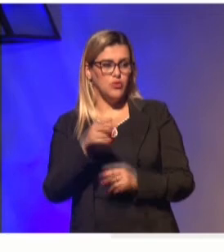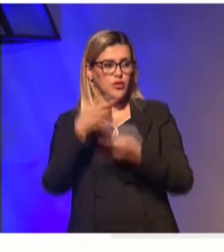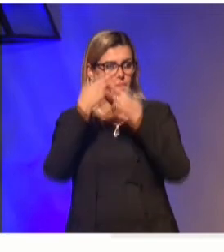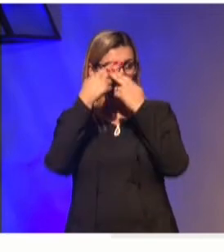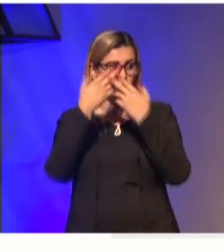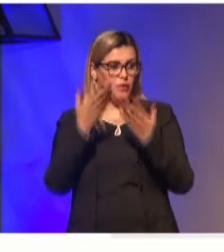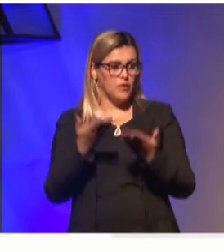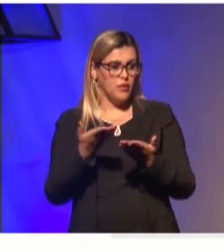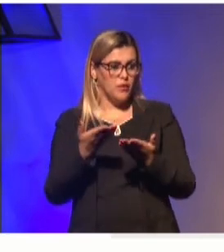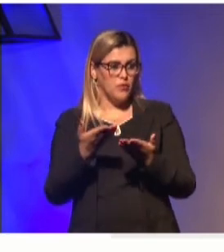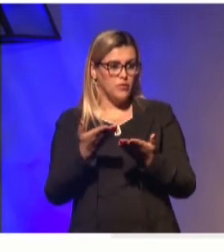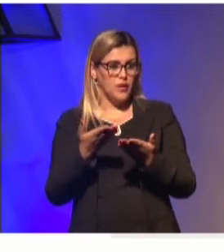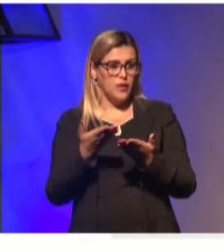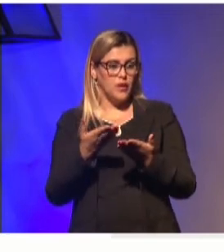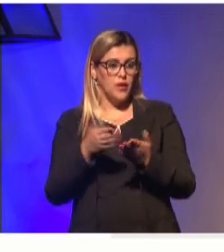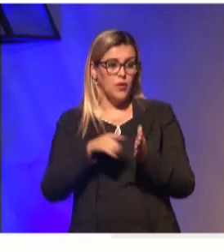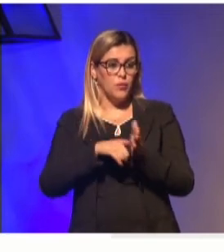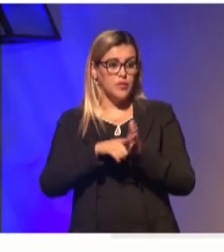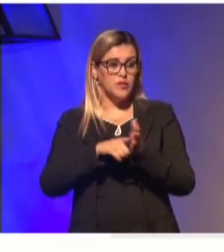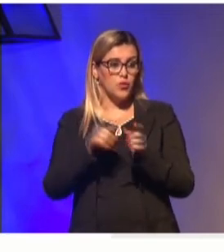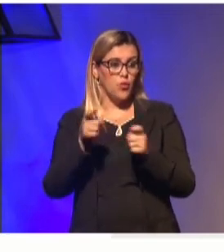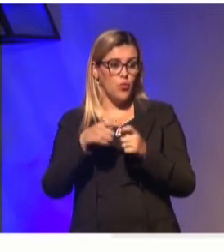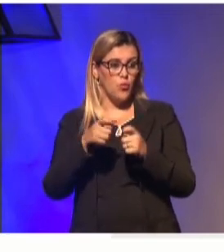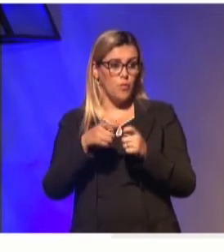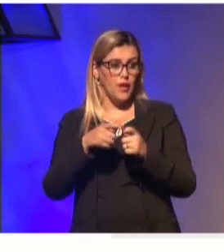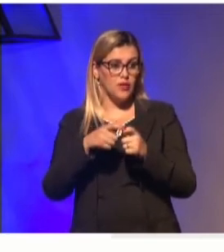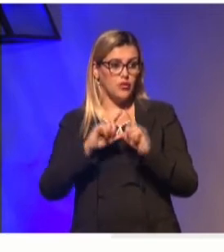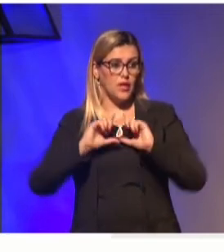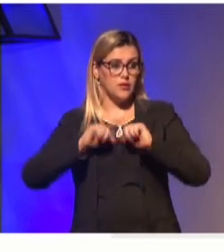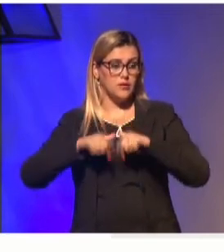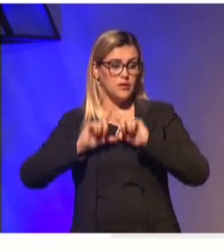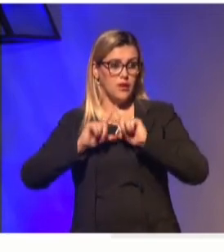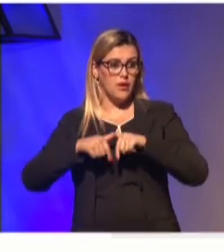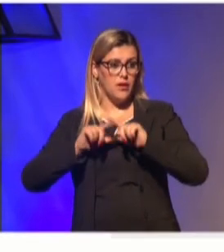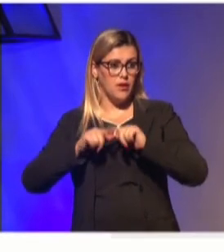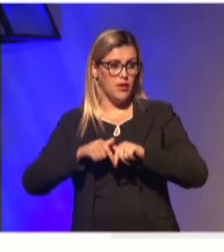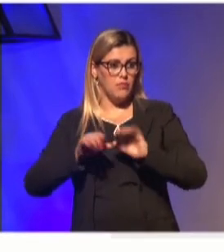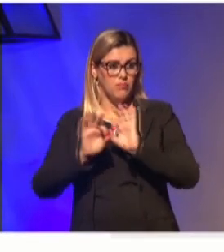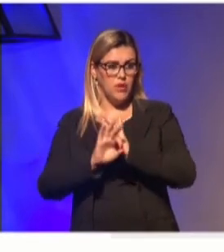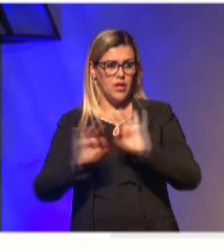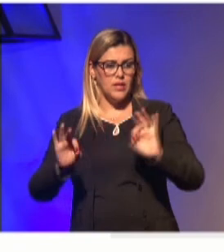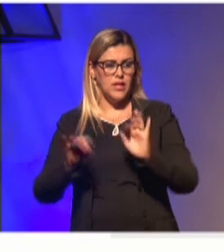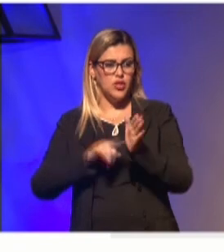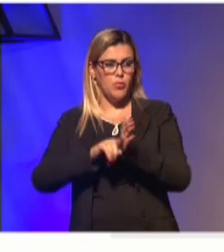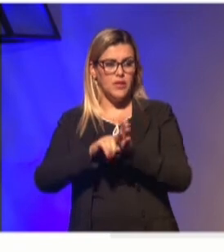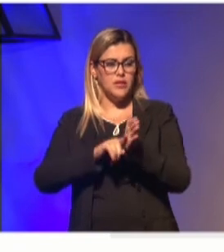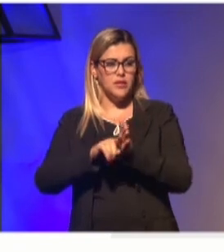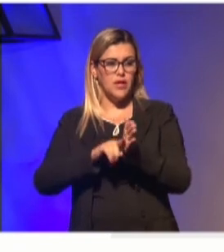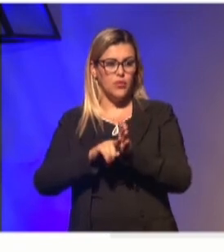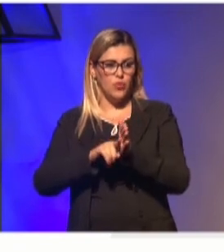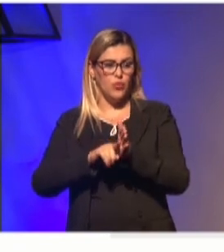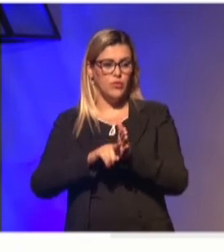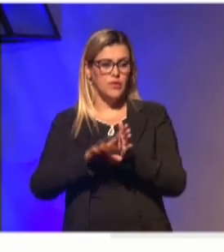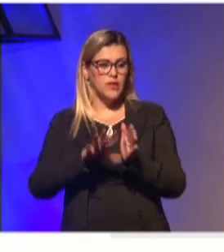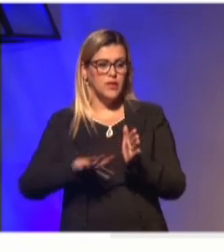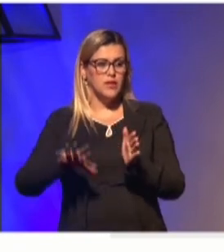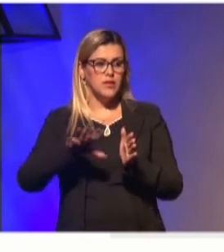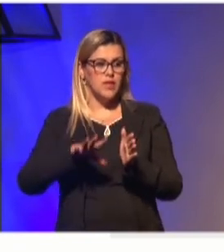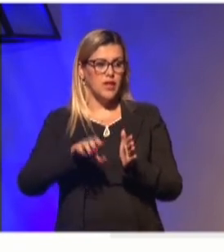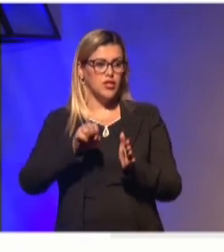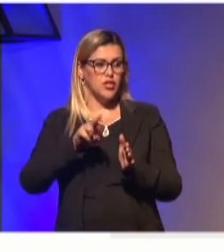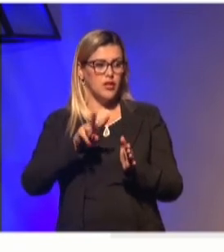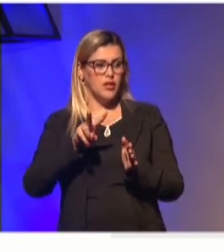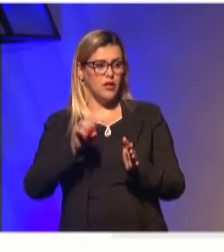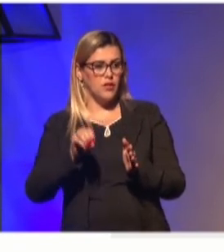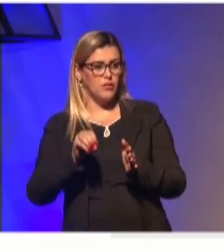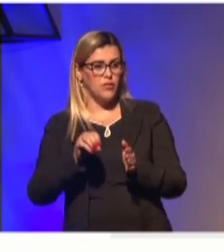do Shimon Hokind, um médico israelense, excelente pesquisador na área de regeneração nervosa, e a